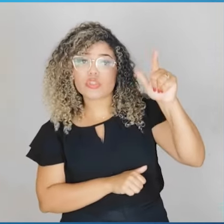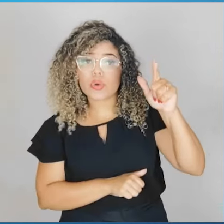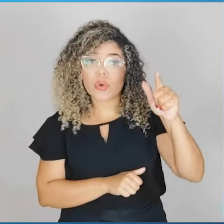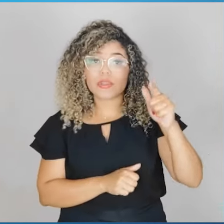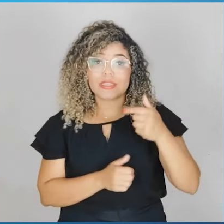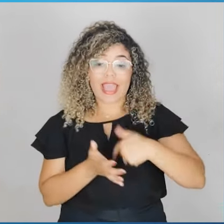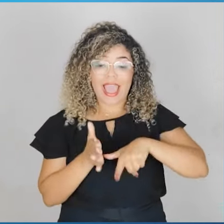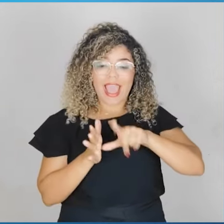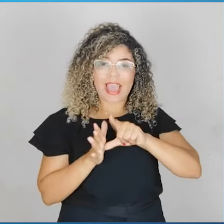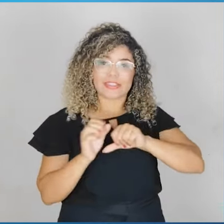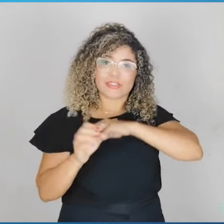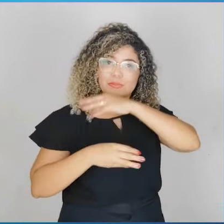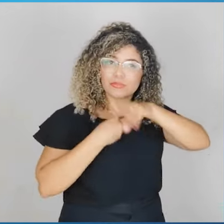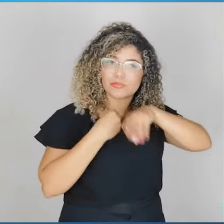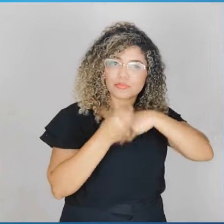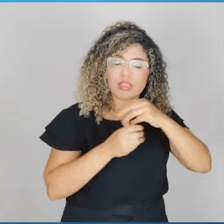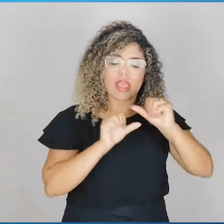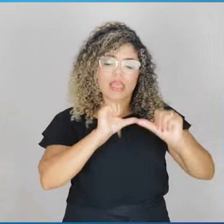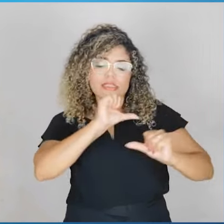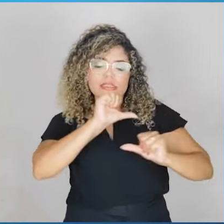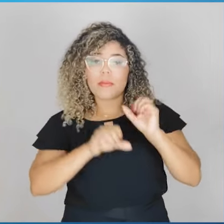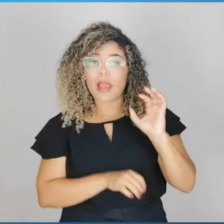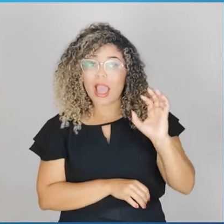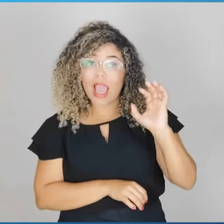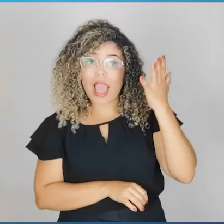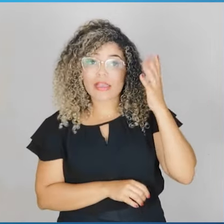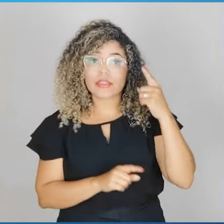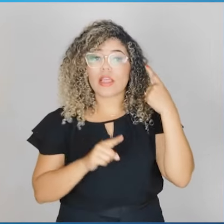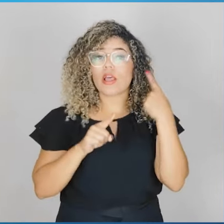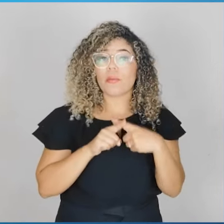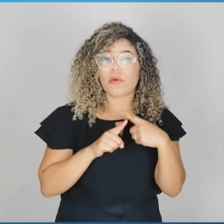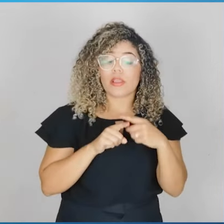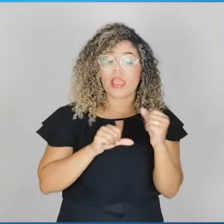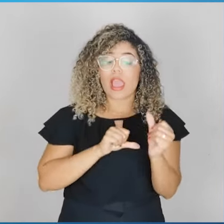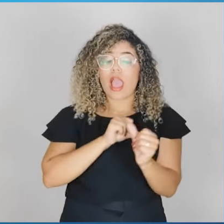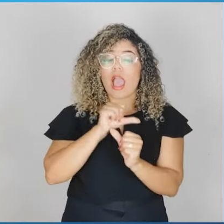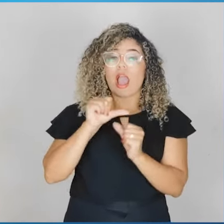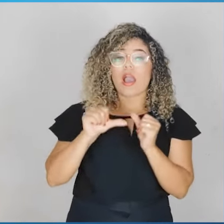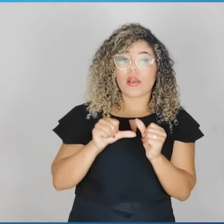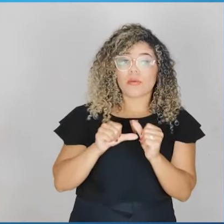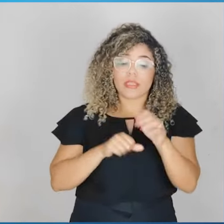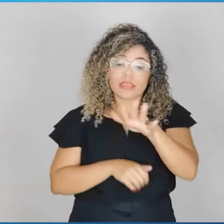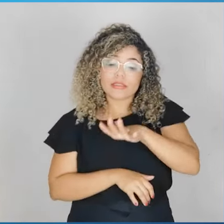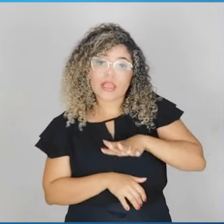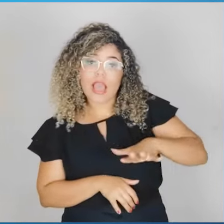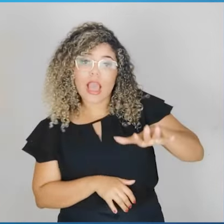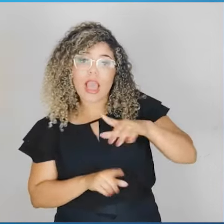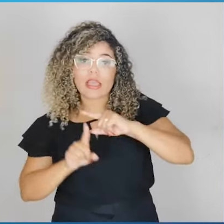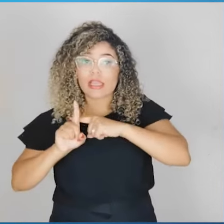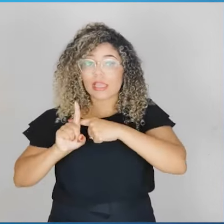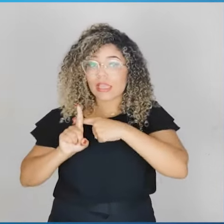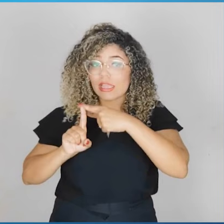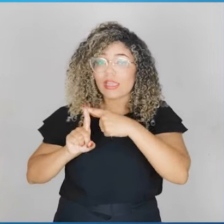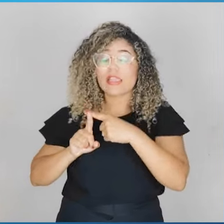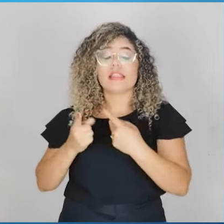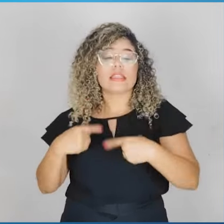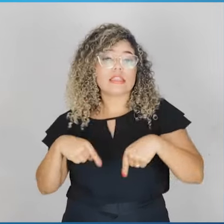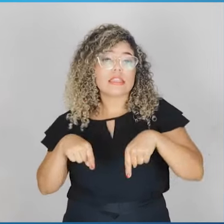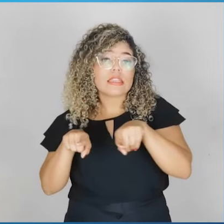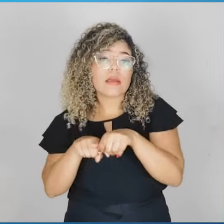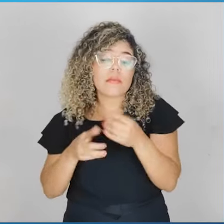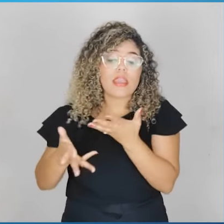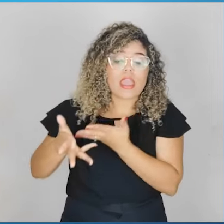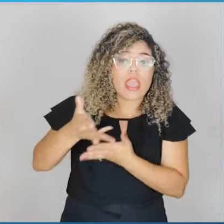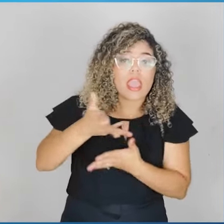pré-existentes. Essa transformação ocorre graças à alteração da condição de ambiente, temperatura e pressão em relação